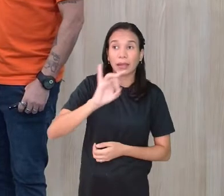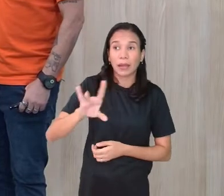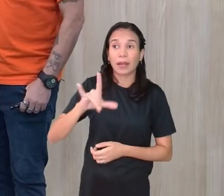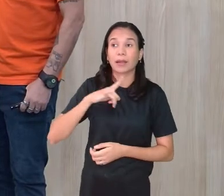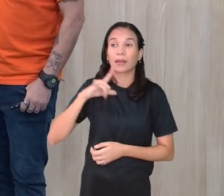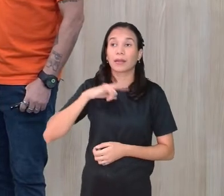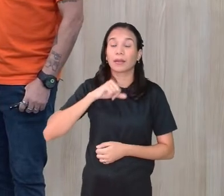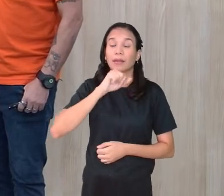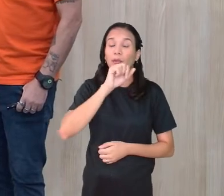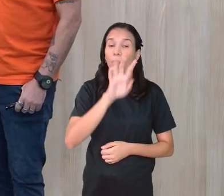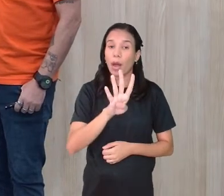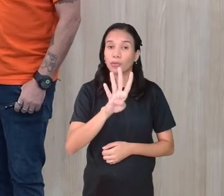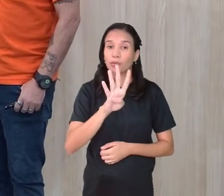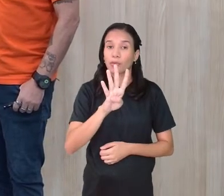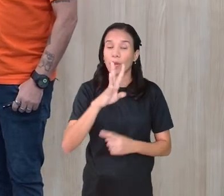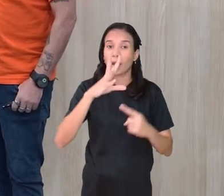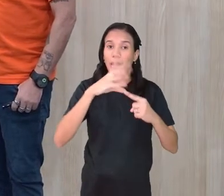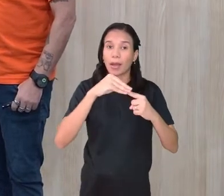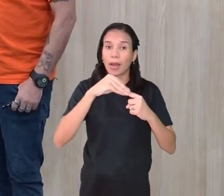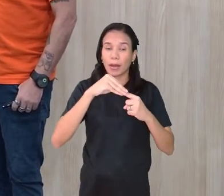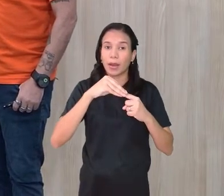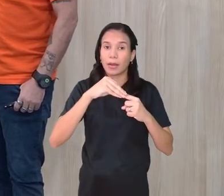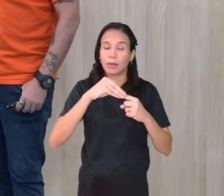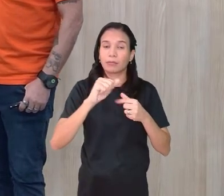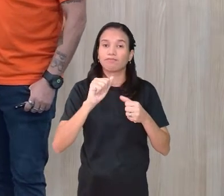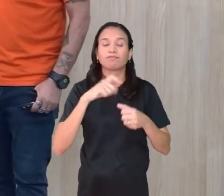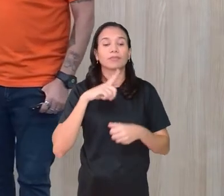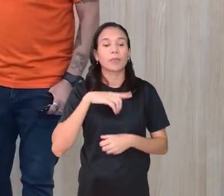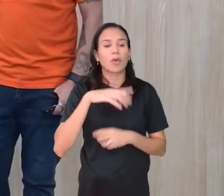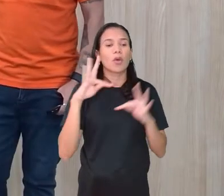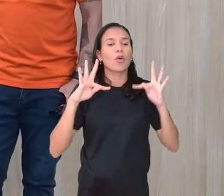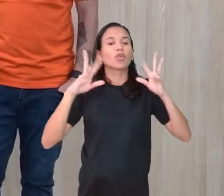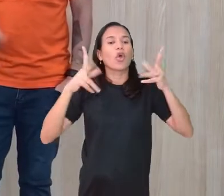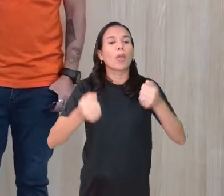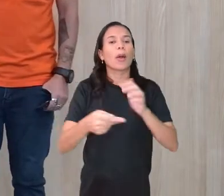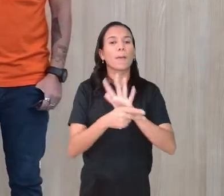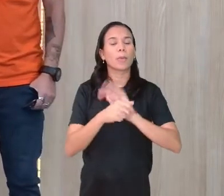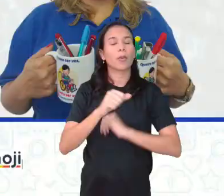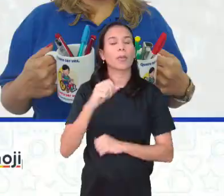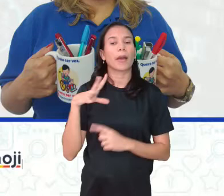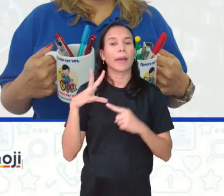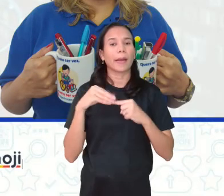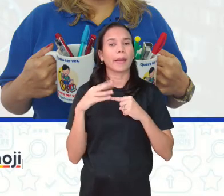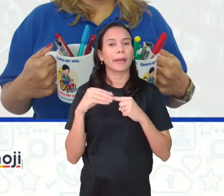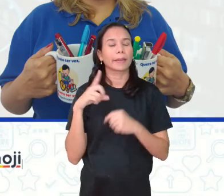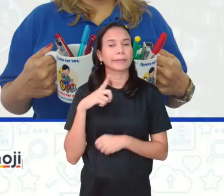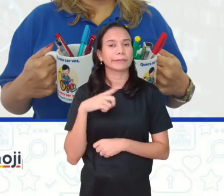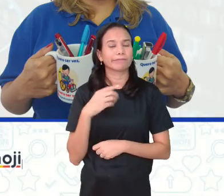temos 4 canetas. Qual o total de canetas que temos nessa imagem? Então, preste